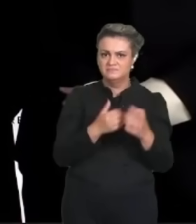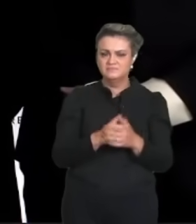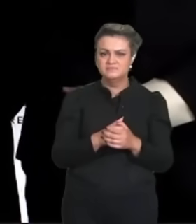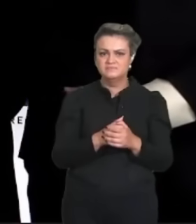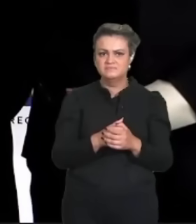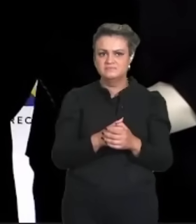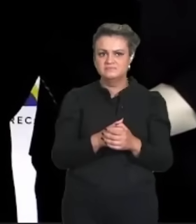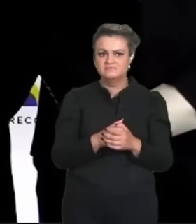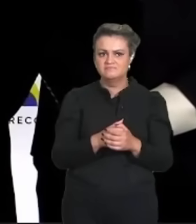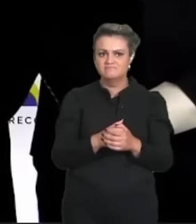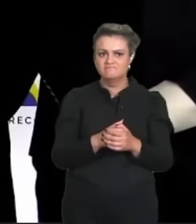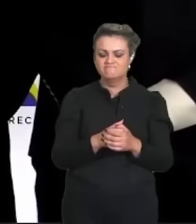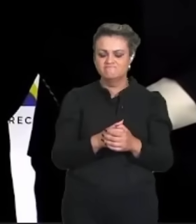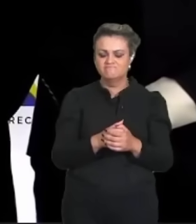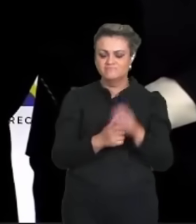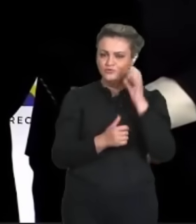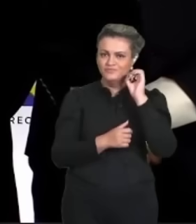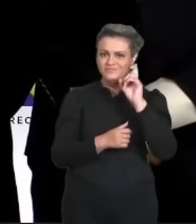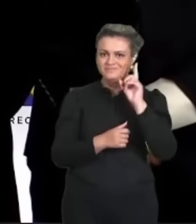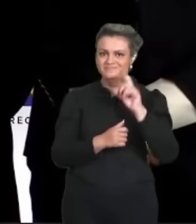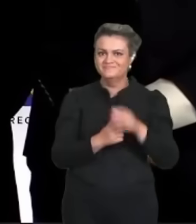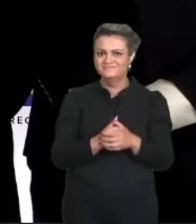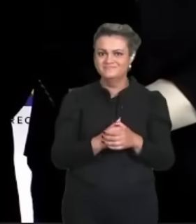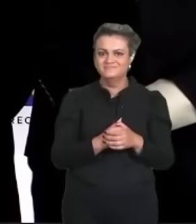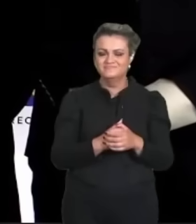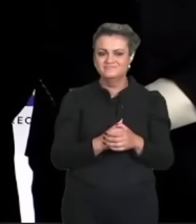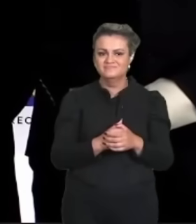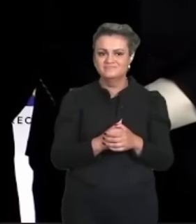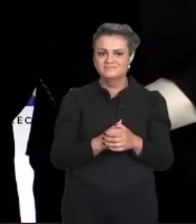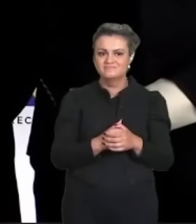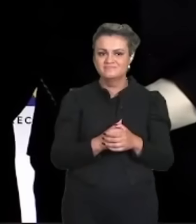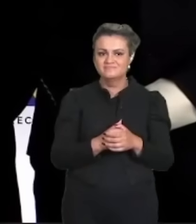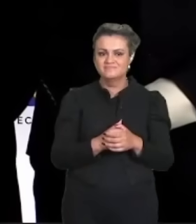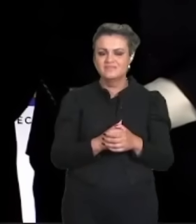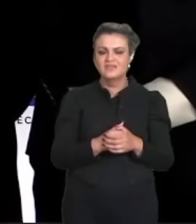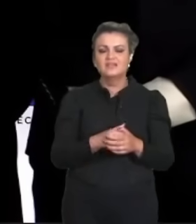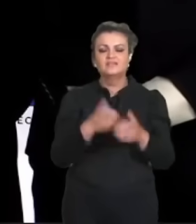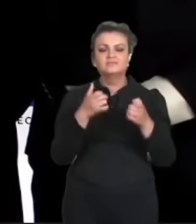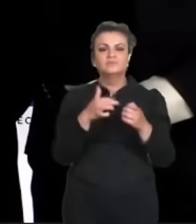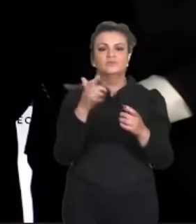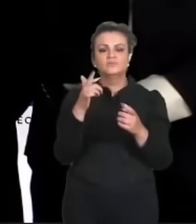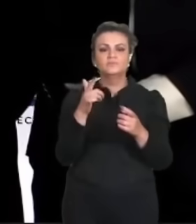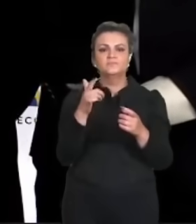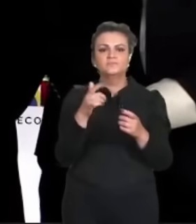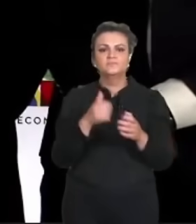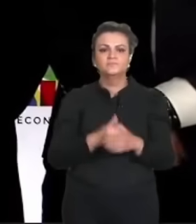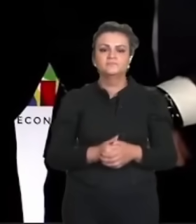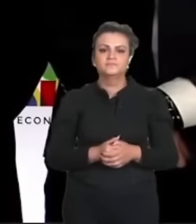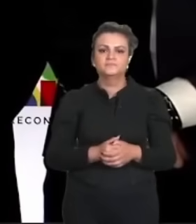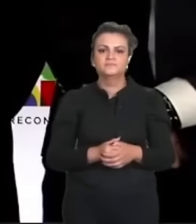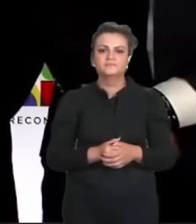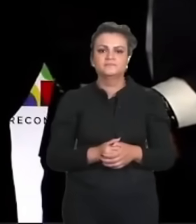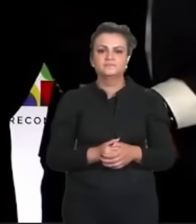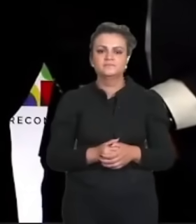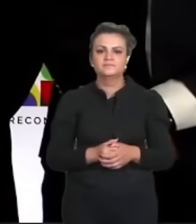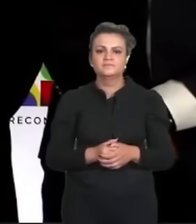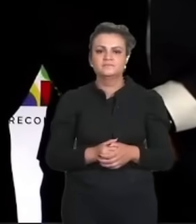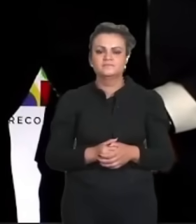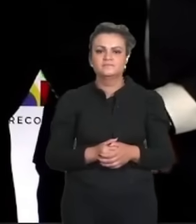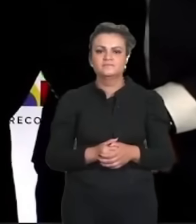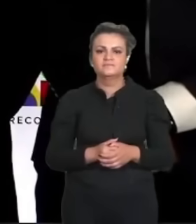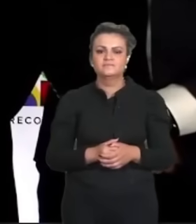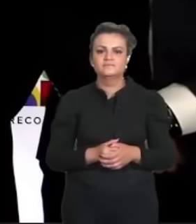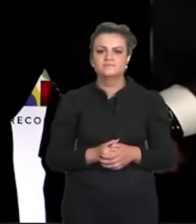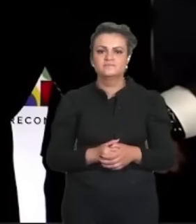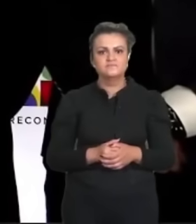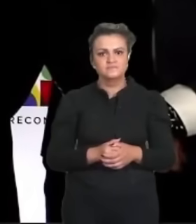policial Lucas Caribé eh que travando uma luta no desempenho